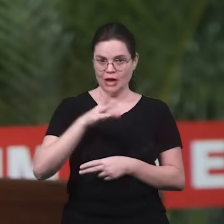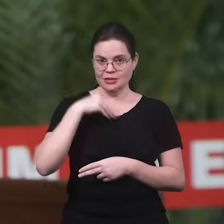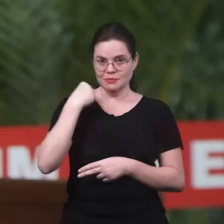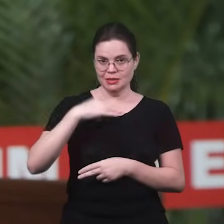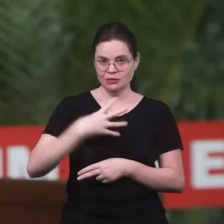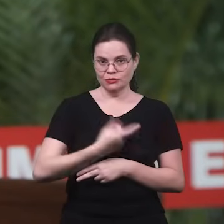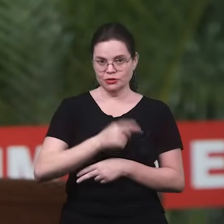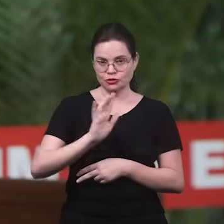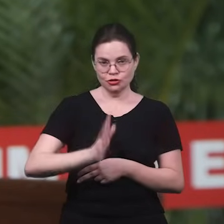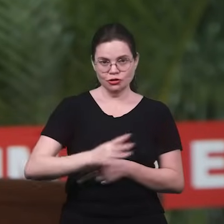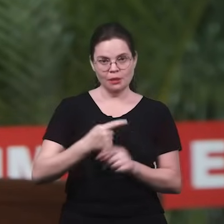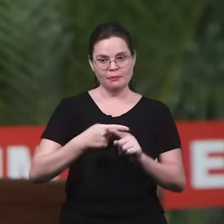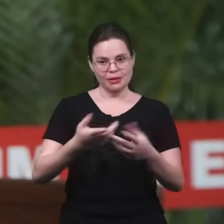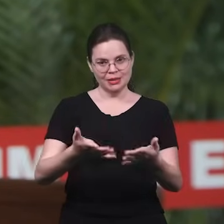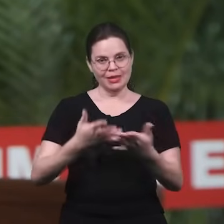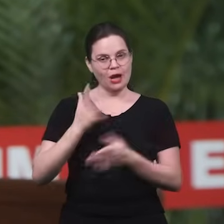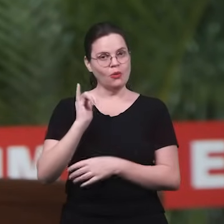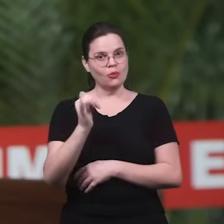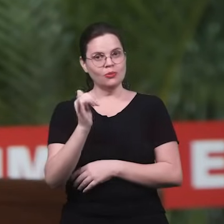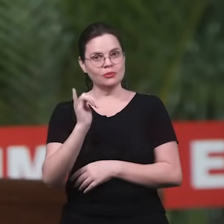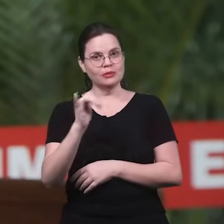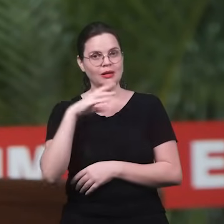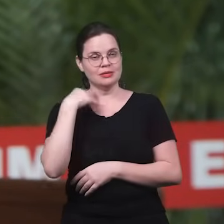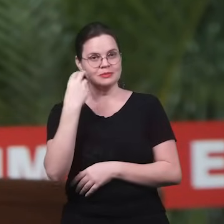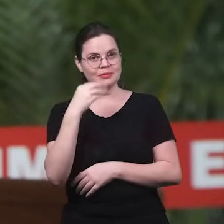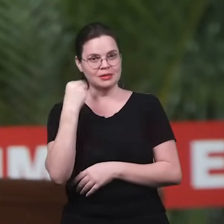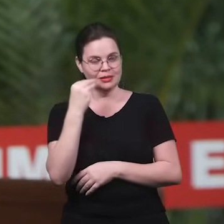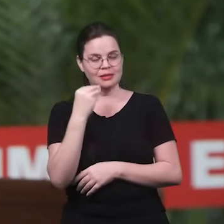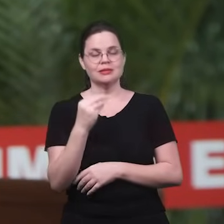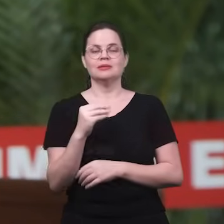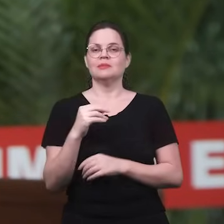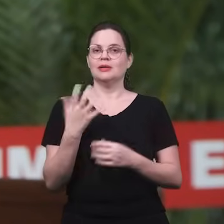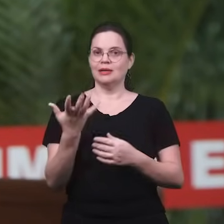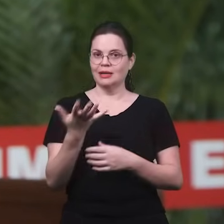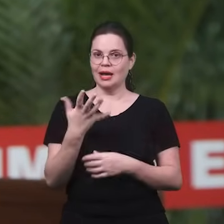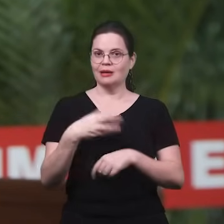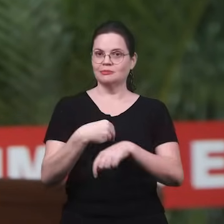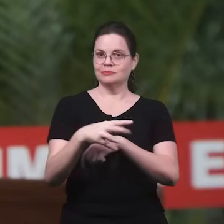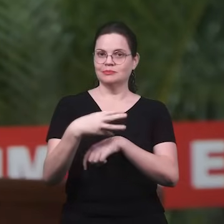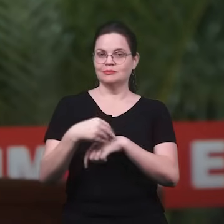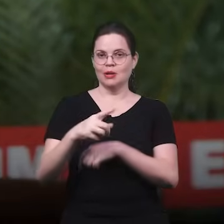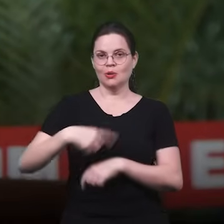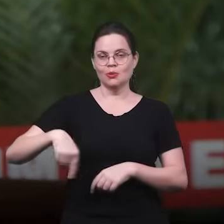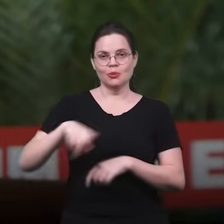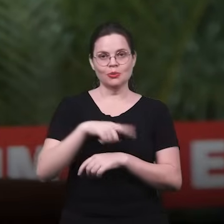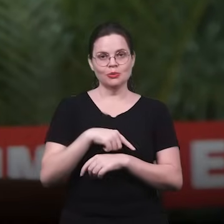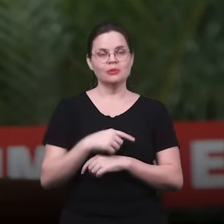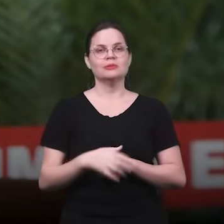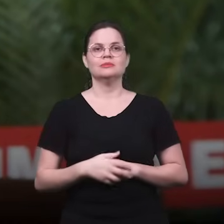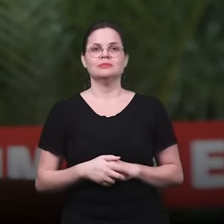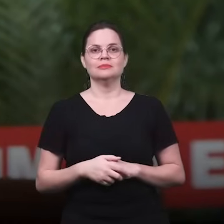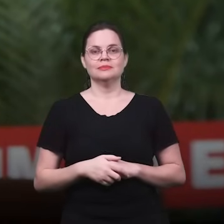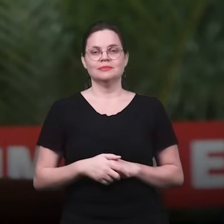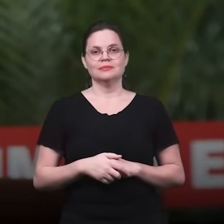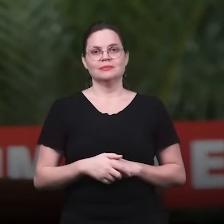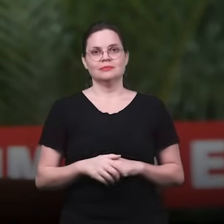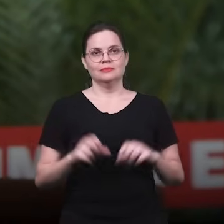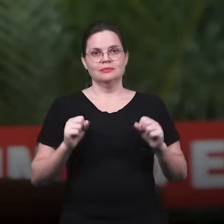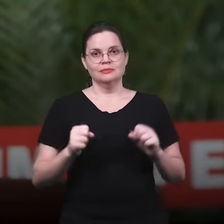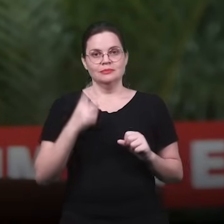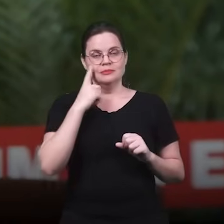de salvação e quer contar para nós, quer compartilhar conosco a sua experiência de